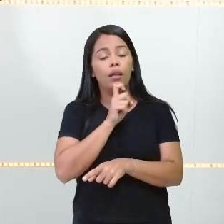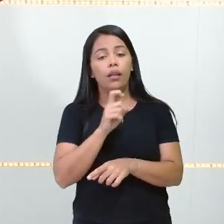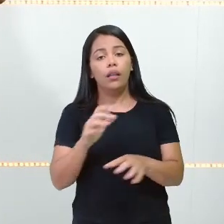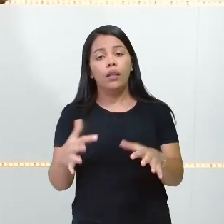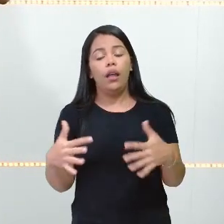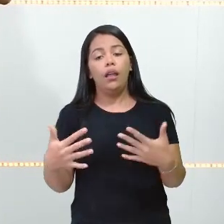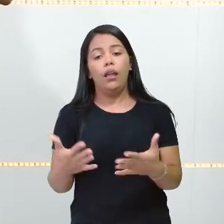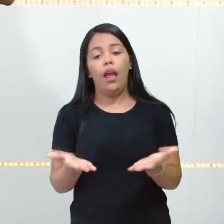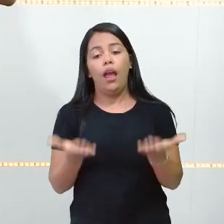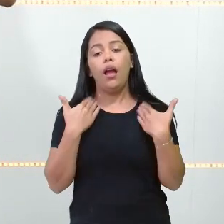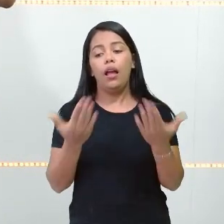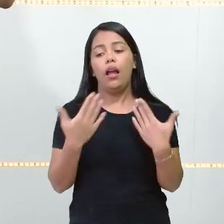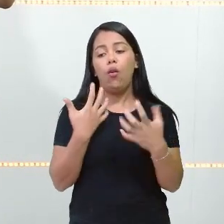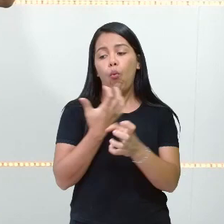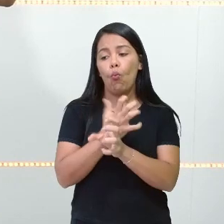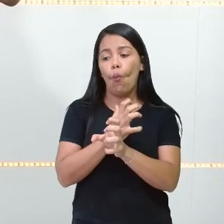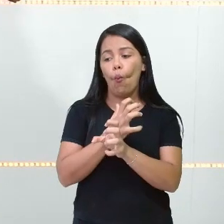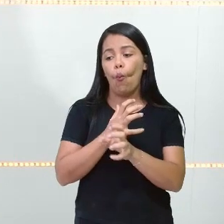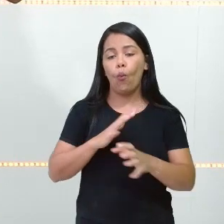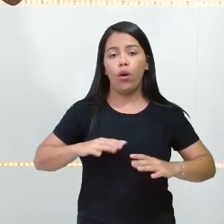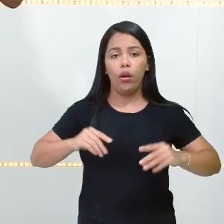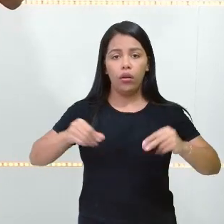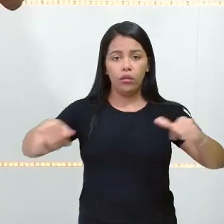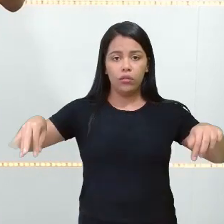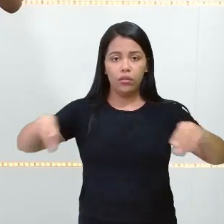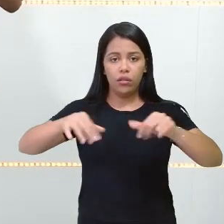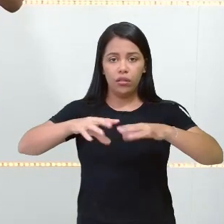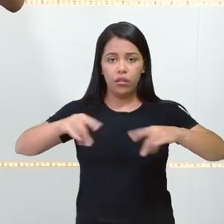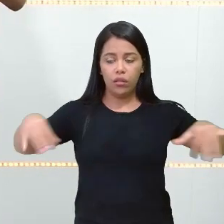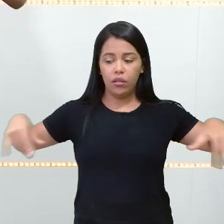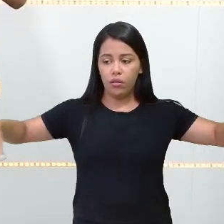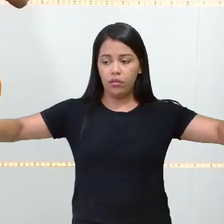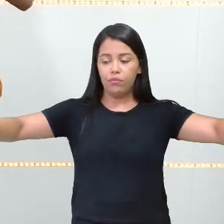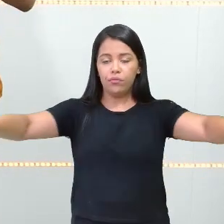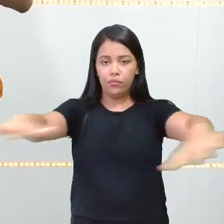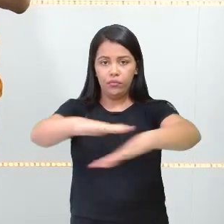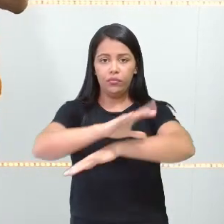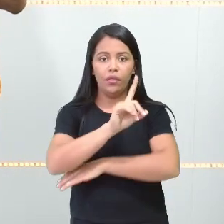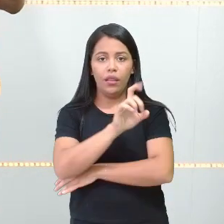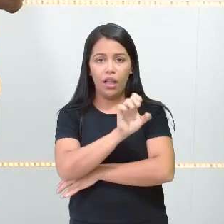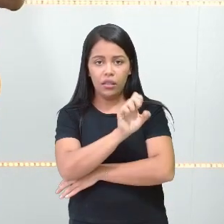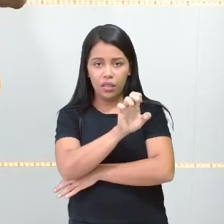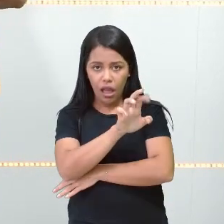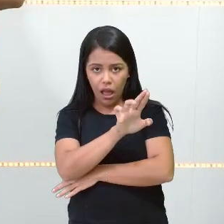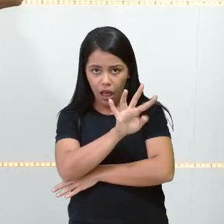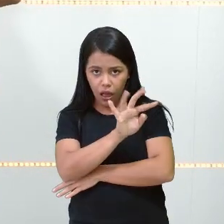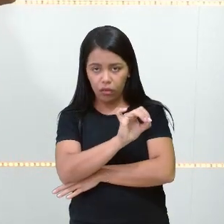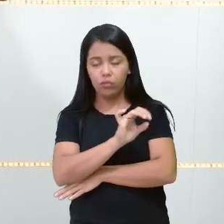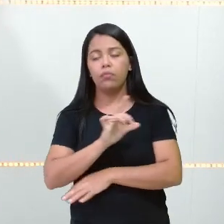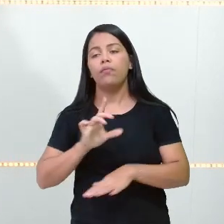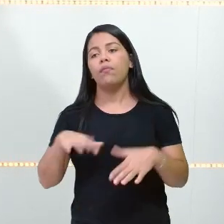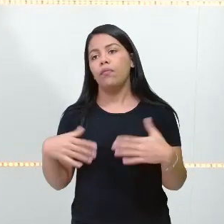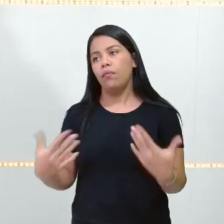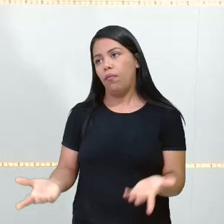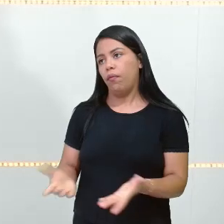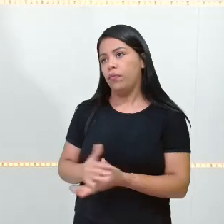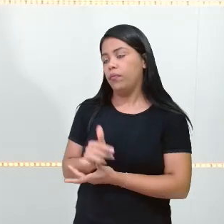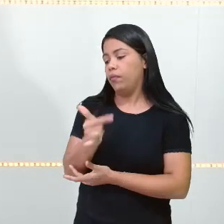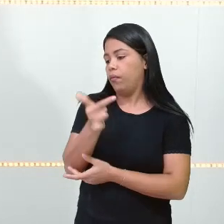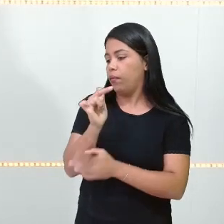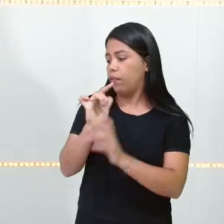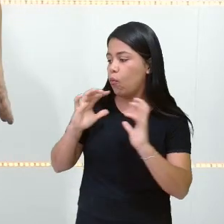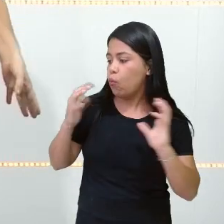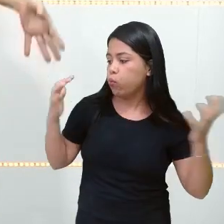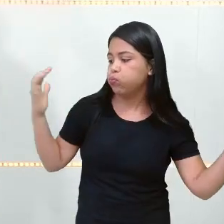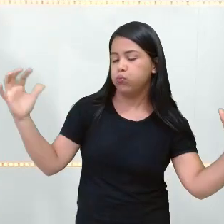ele quase não tem florestas. Isso é uma questão interessante, professora Cátia, que você levantou, né? O fato dele não ter